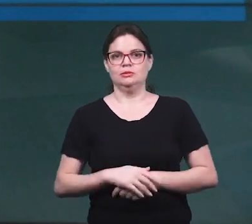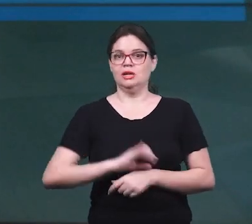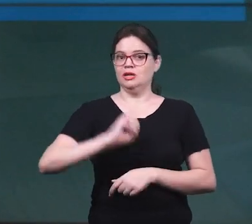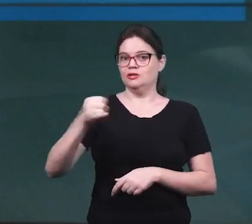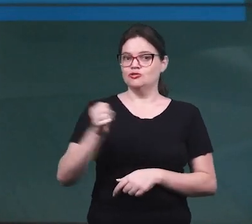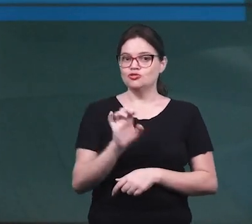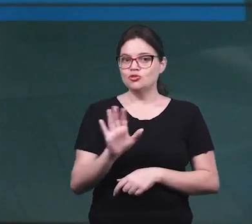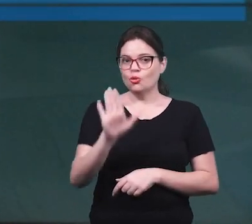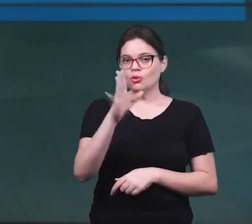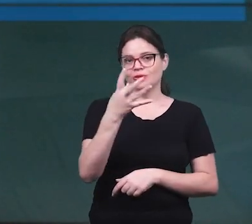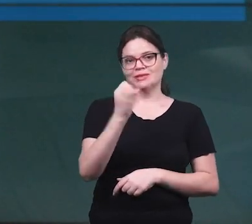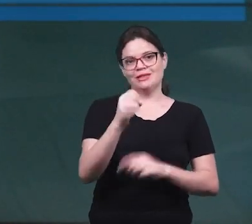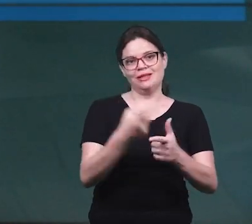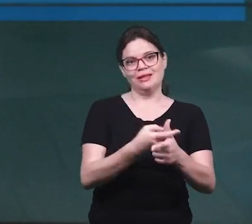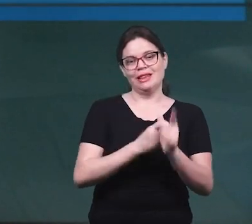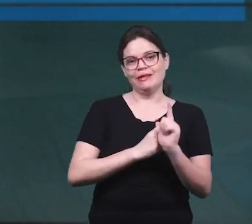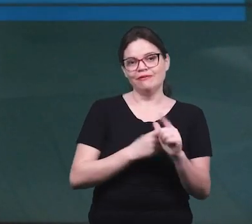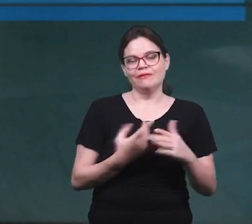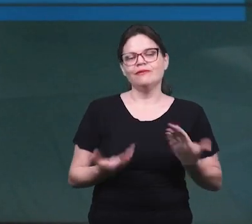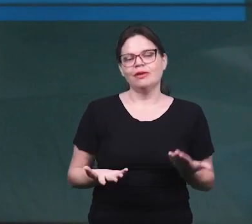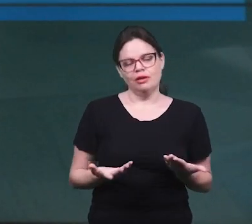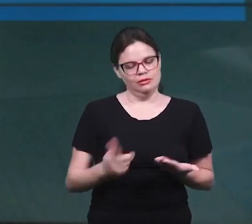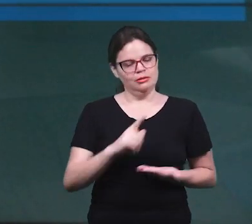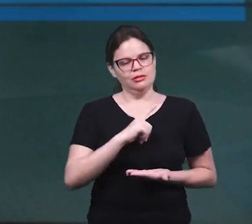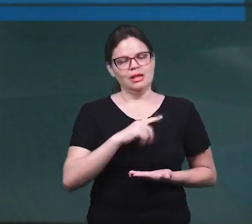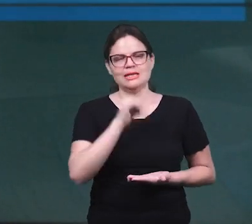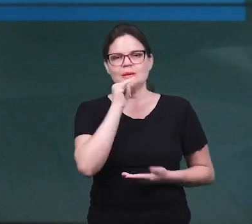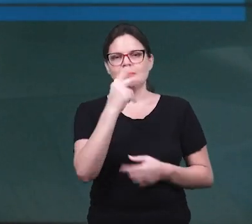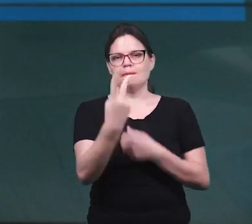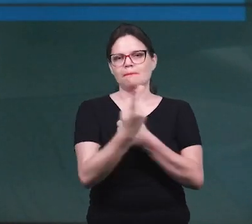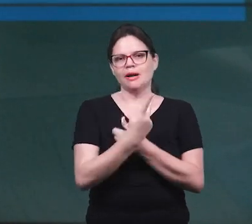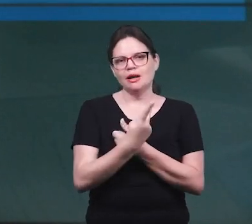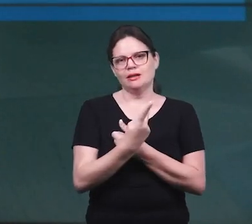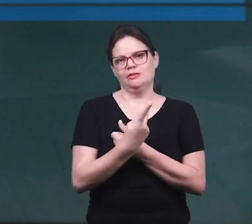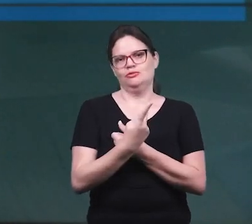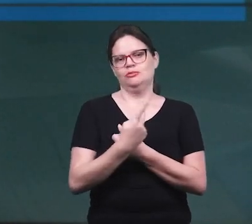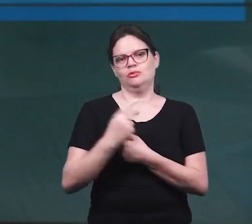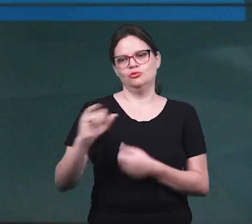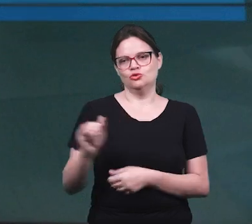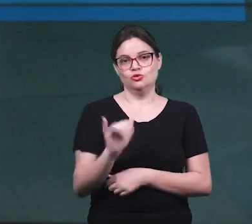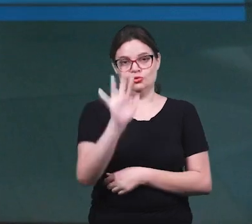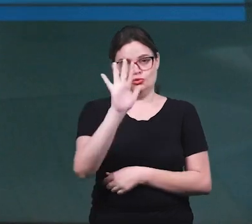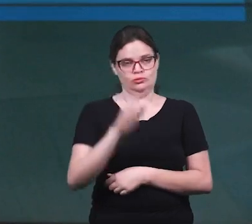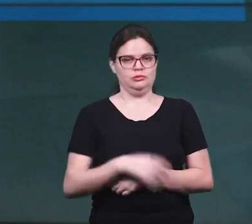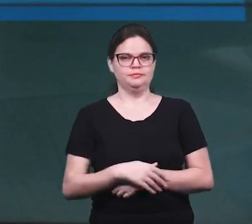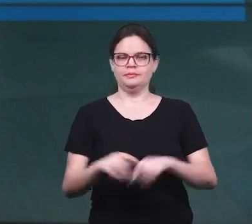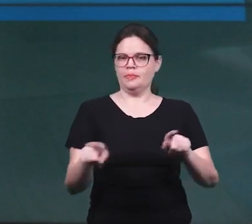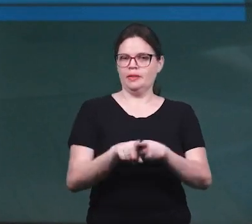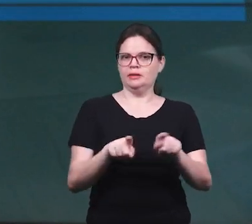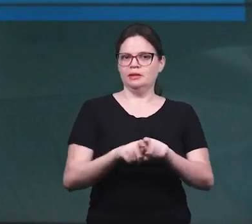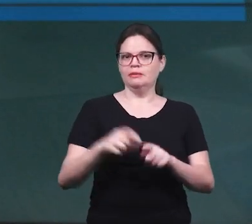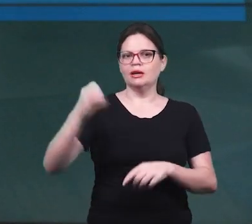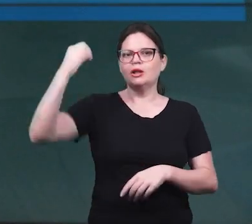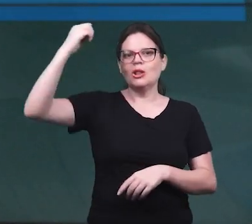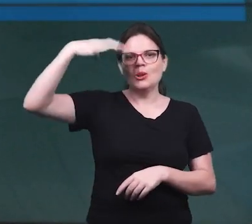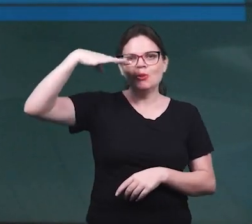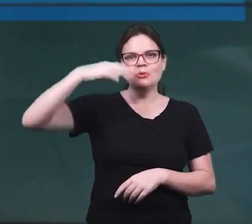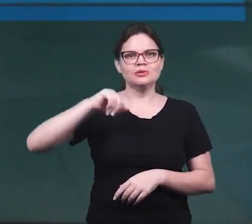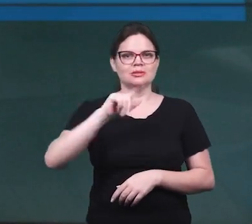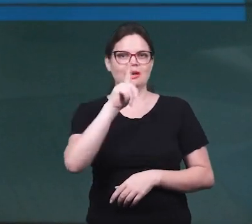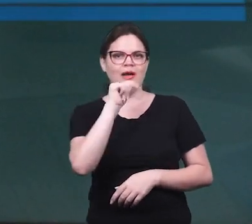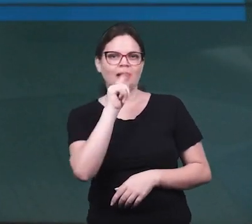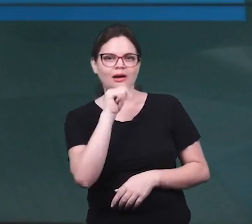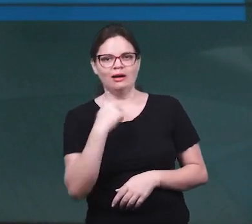você está devendo alguma coisa, pagou um dinheiro emprestado, as despesas da sua casa, a